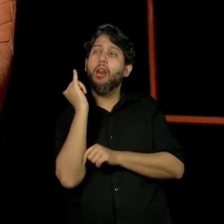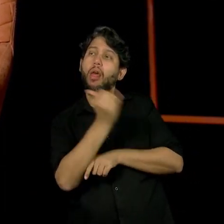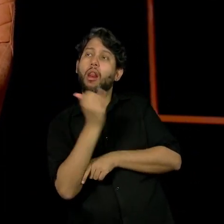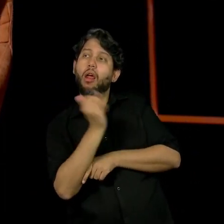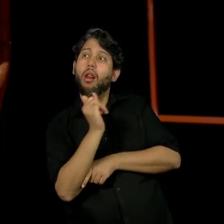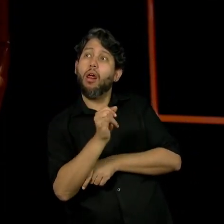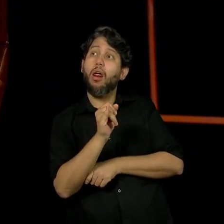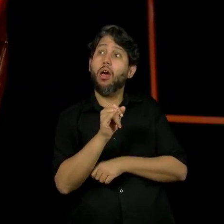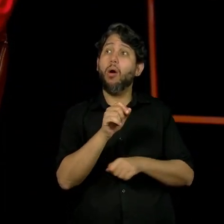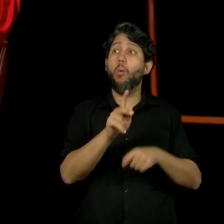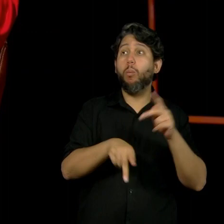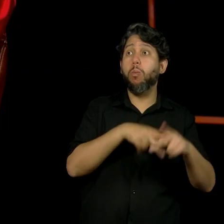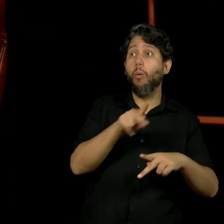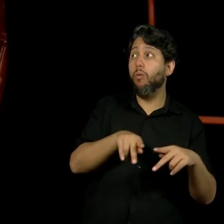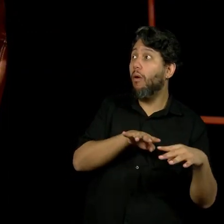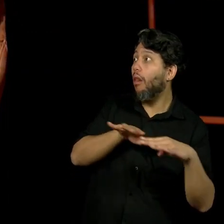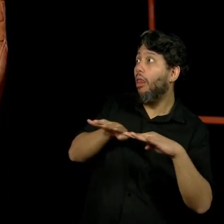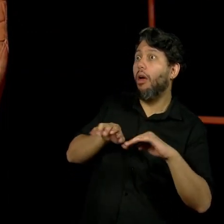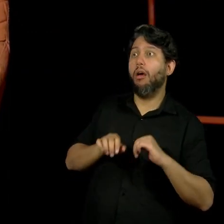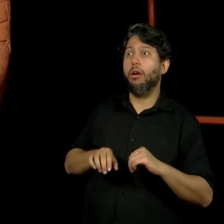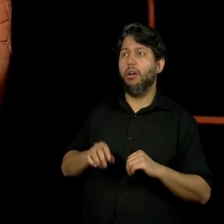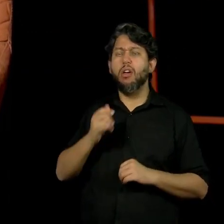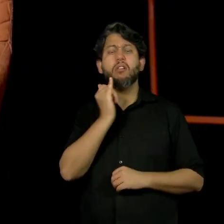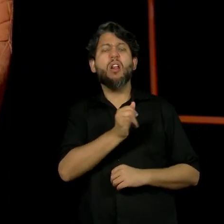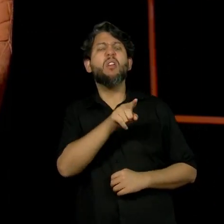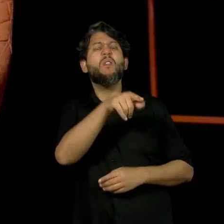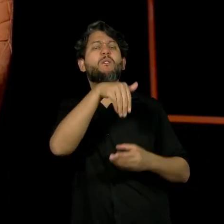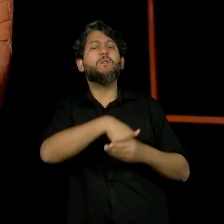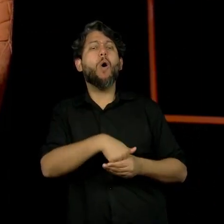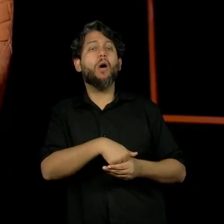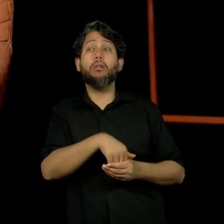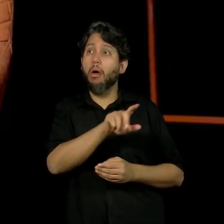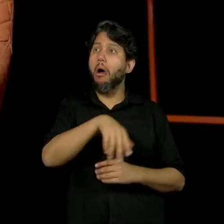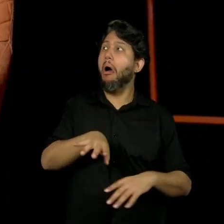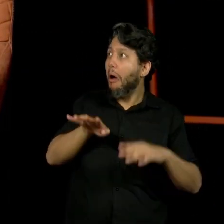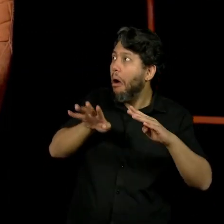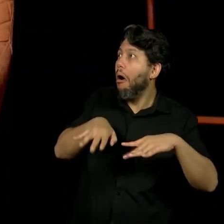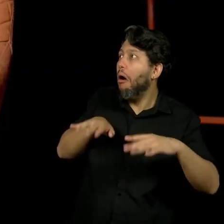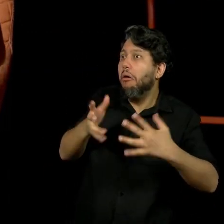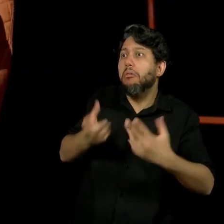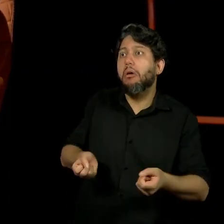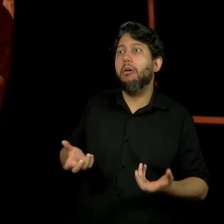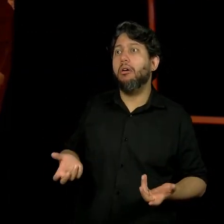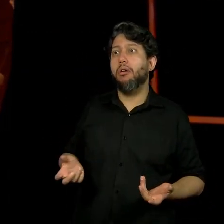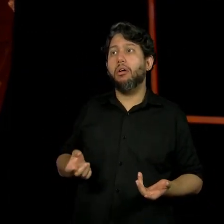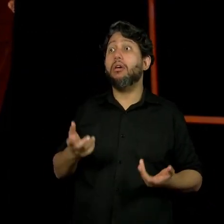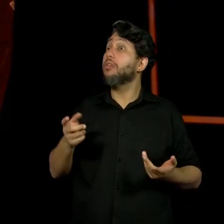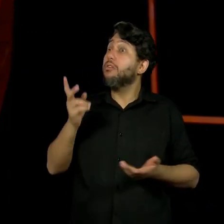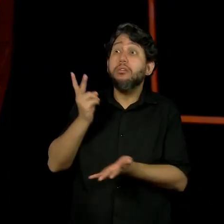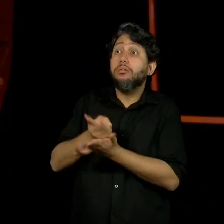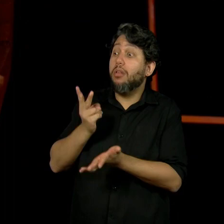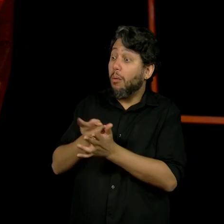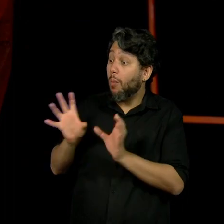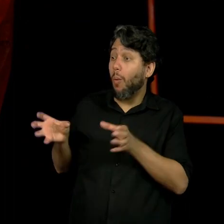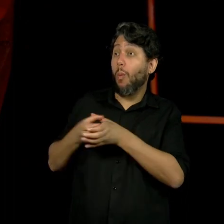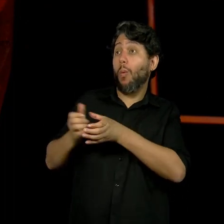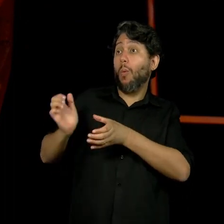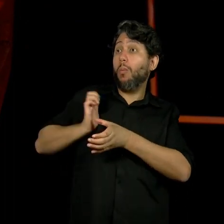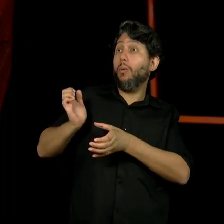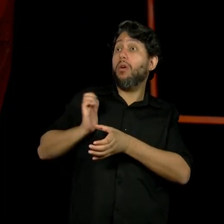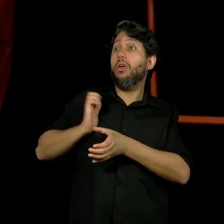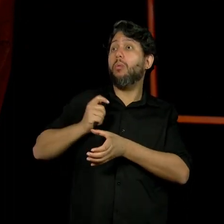a eleger fulano, a derrubar ciclano, essa coisa toda, vai sempre atendendo o interesse de